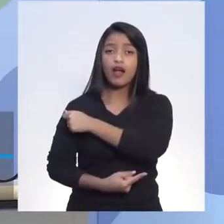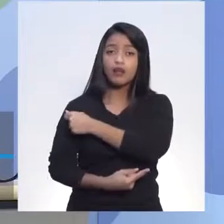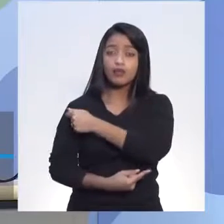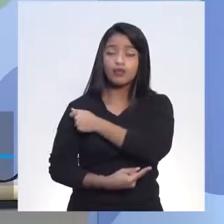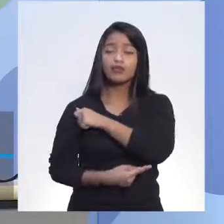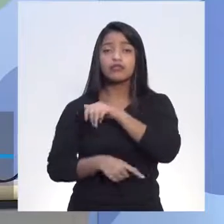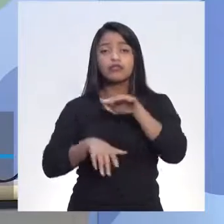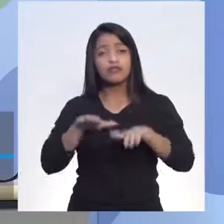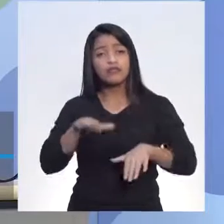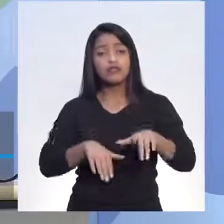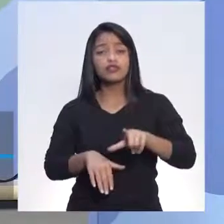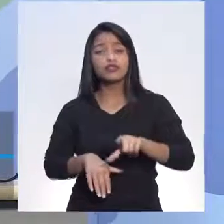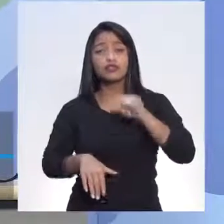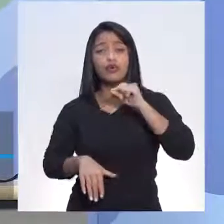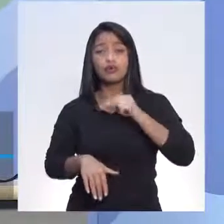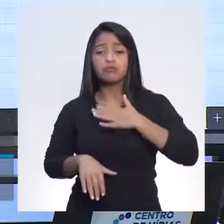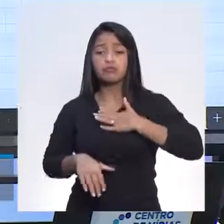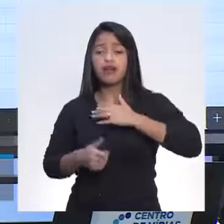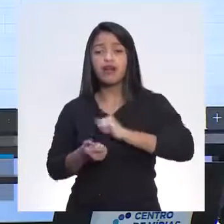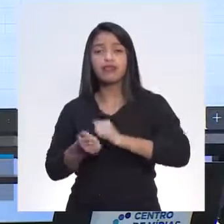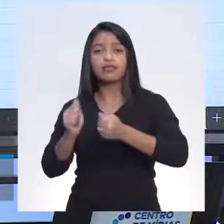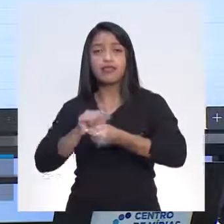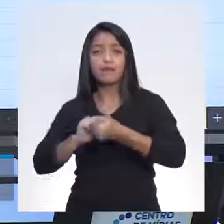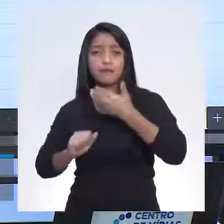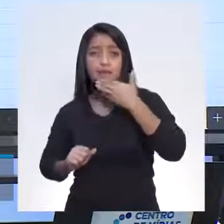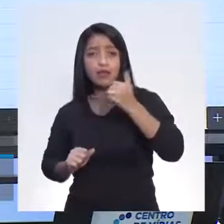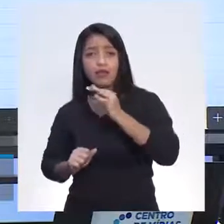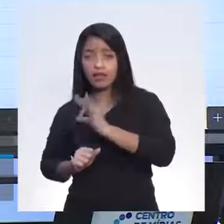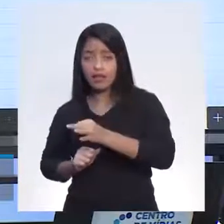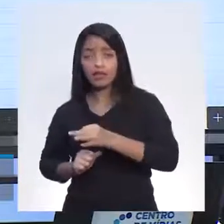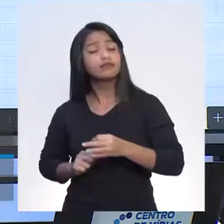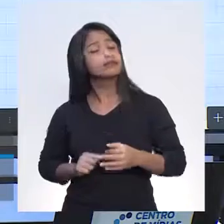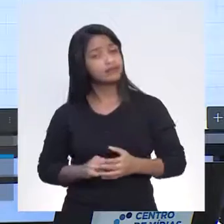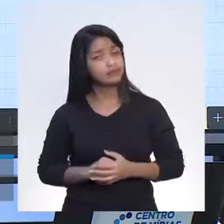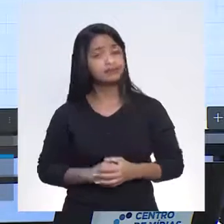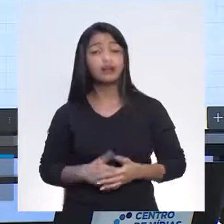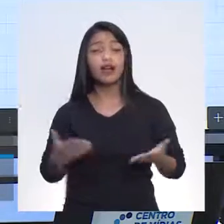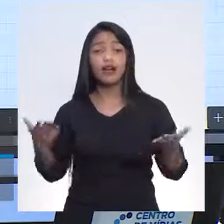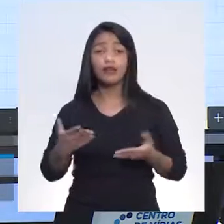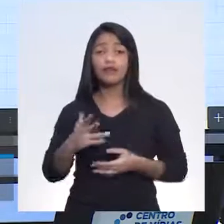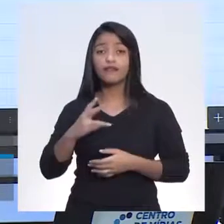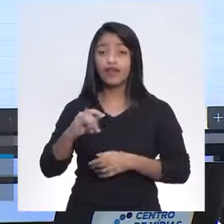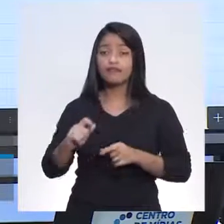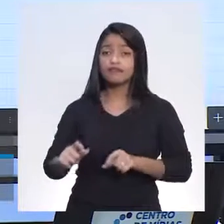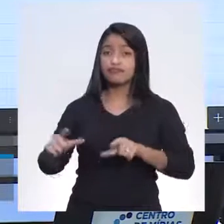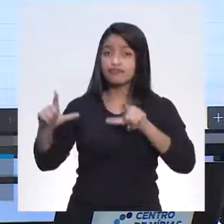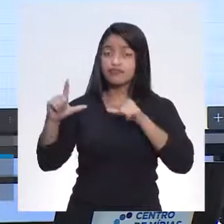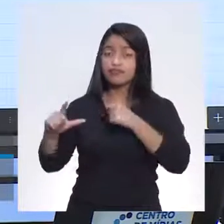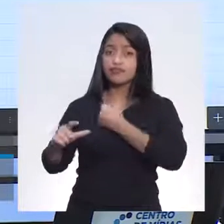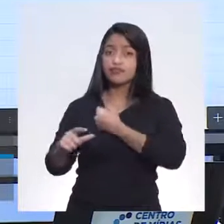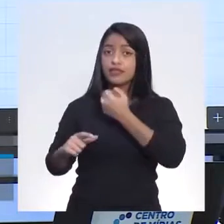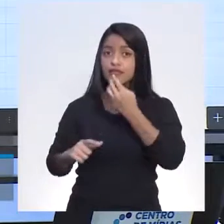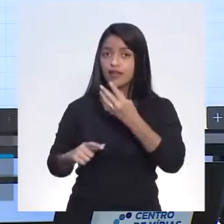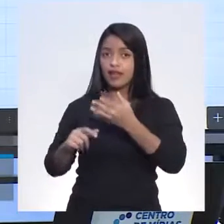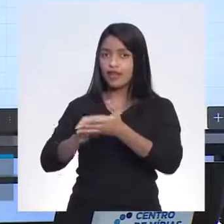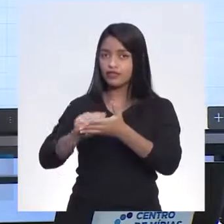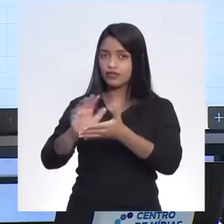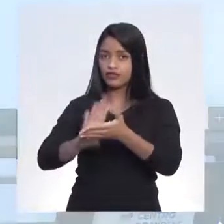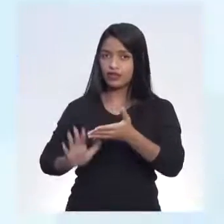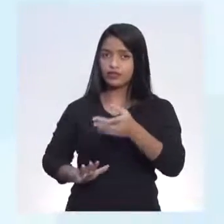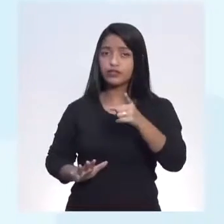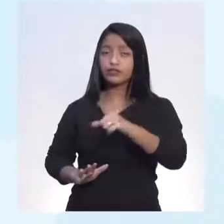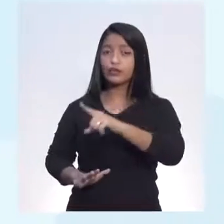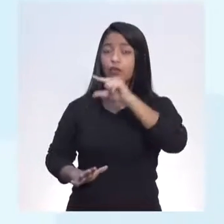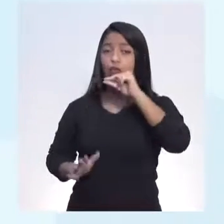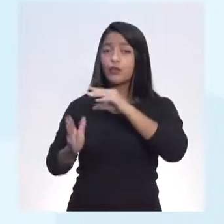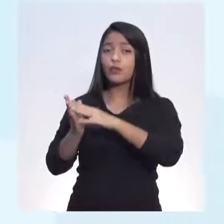escolher aquela que melhor se adapta, né? Isso mesmo. Na telinha de vocês vai aparecer essa atividade 3. Escolham o modelo que vocês querem.